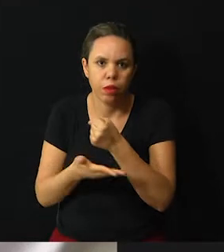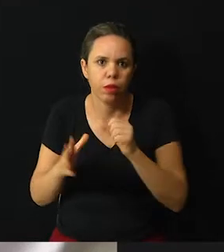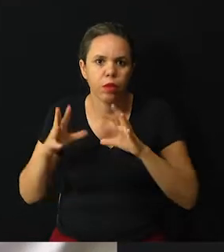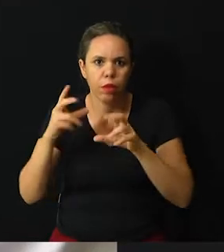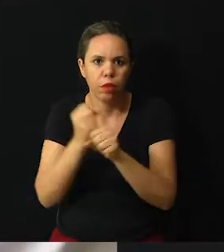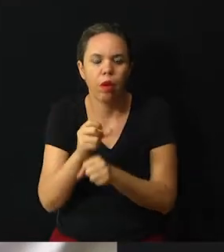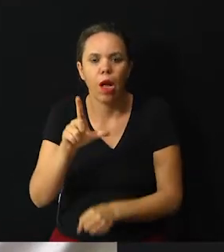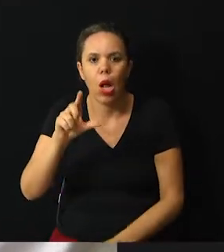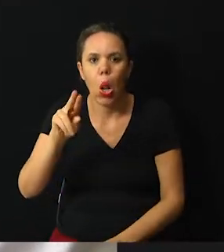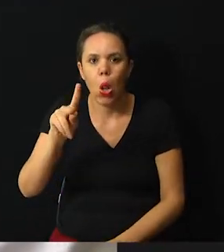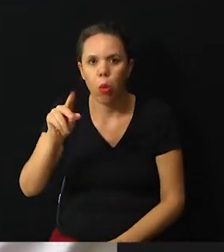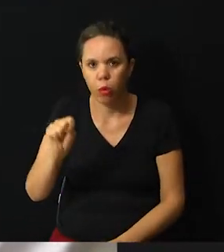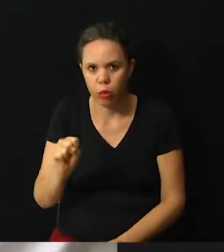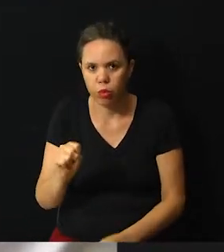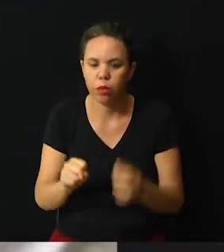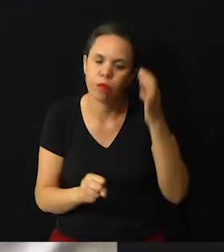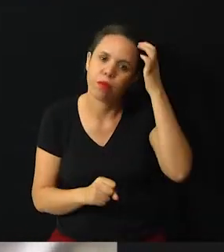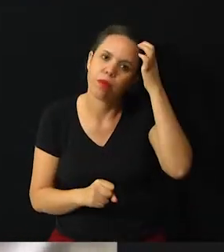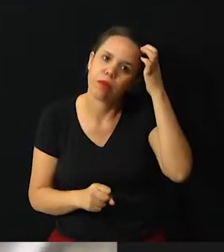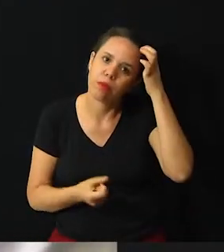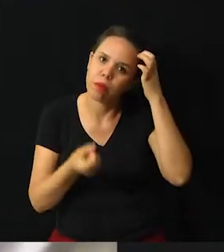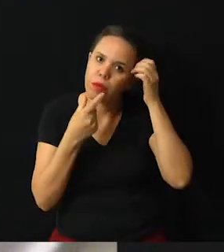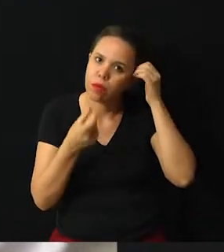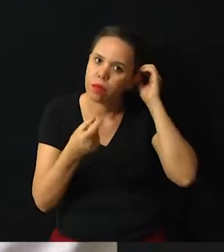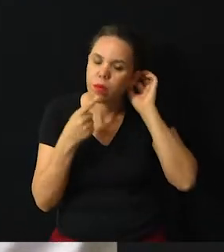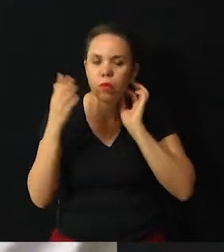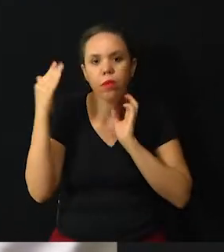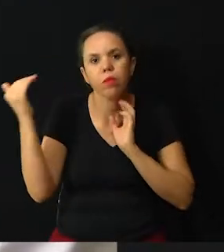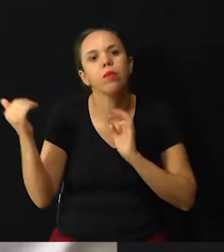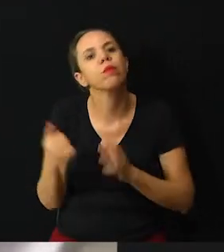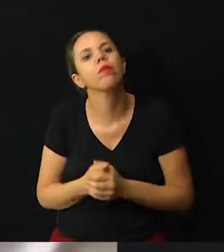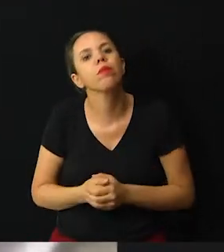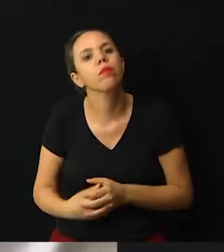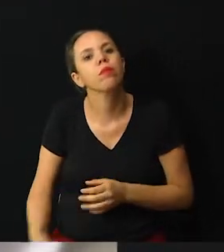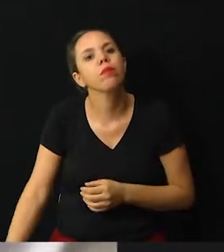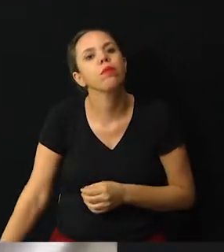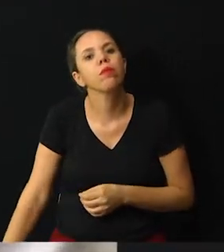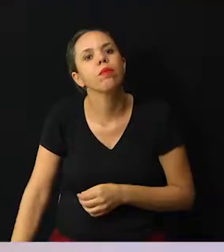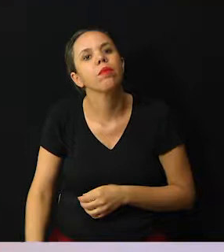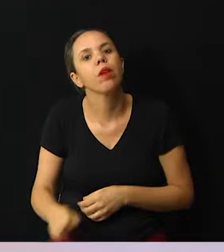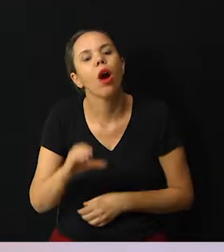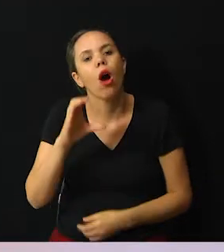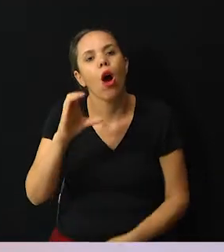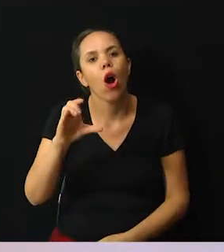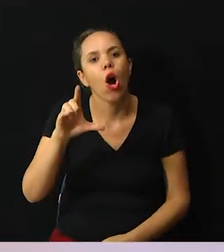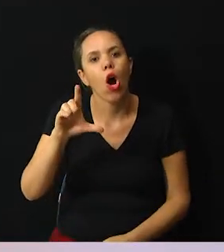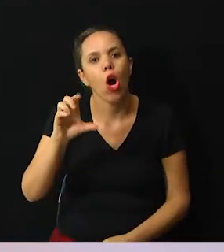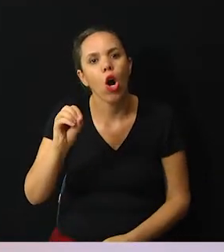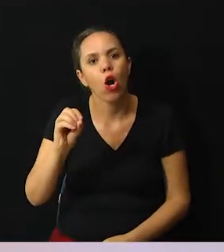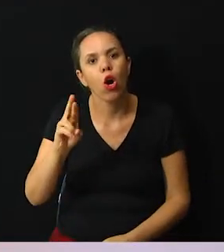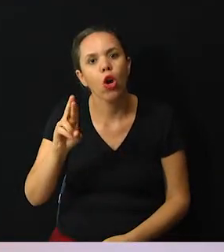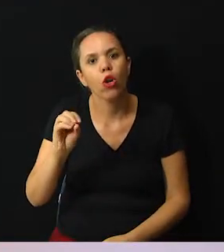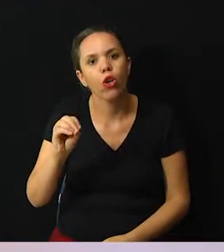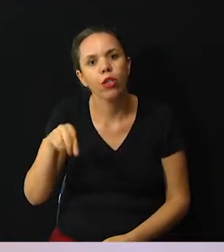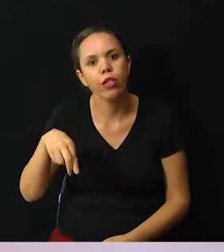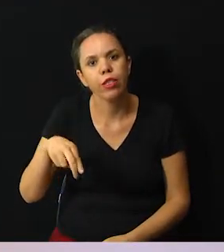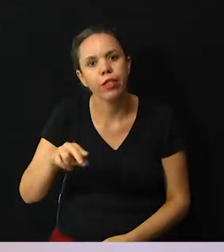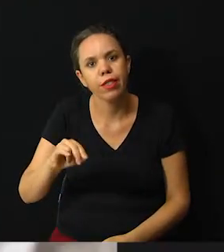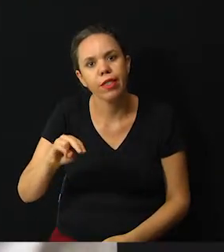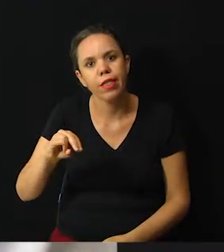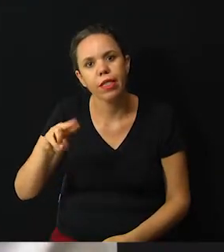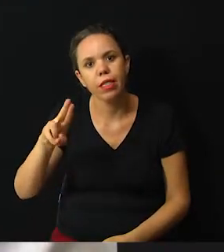tratamento do lúpus. Mas não só o corticoide. Um remédio muito famoso, que está muito em voga, é a cloroquina, né? A cloroquina vocês conhecem,